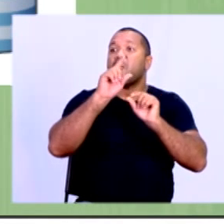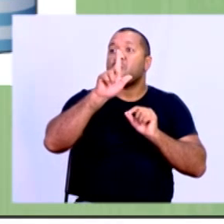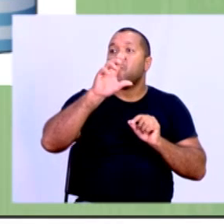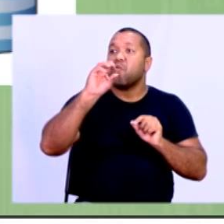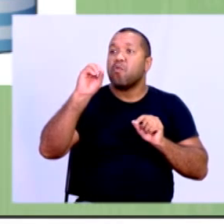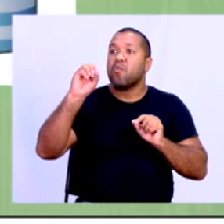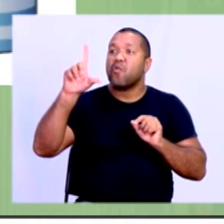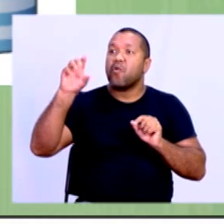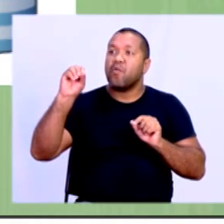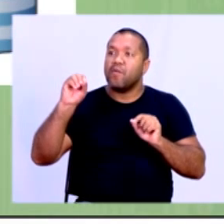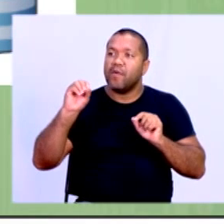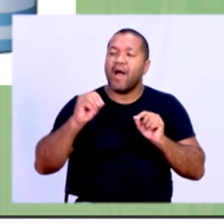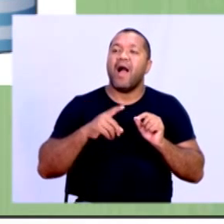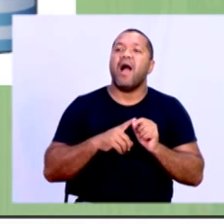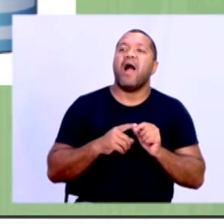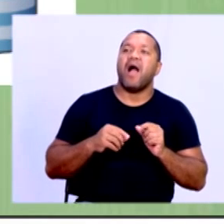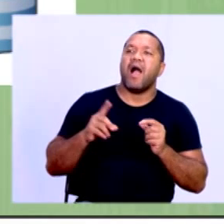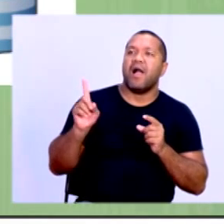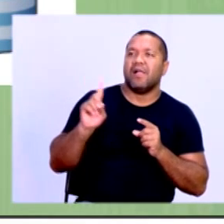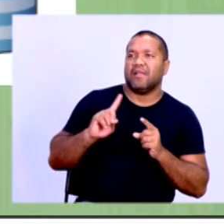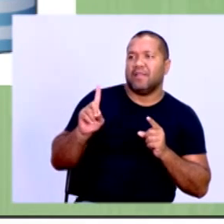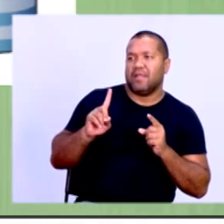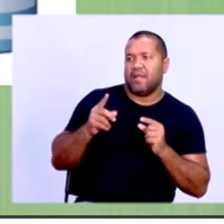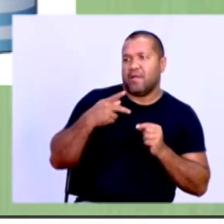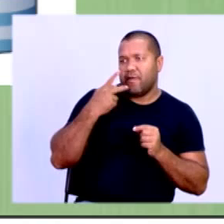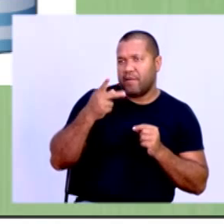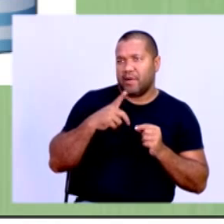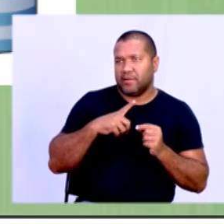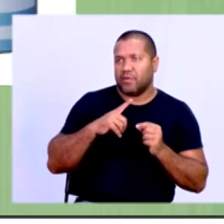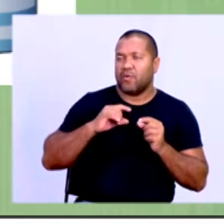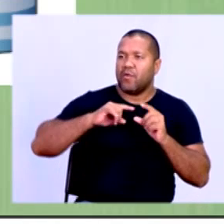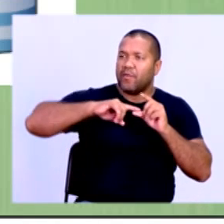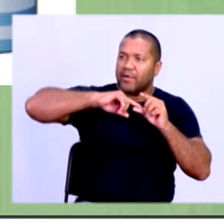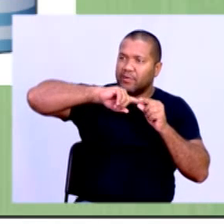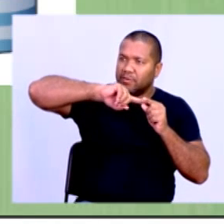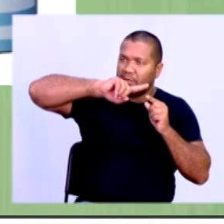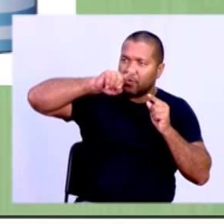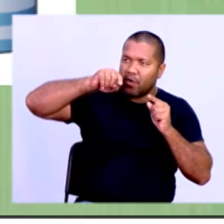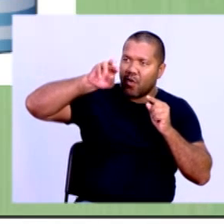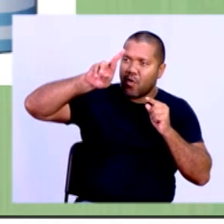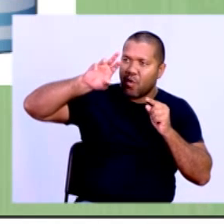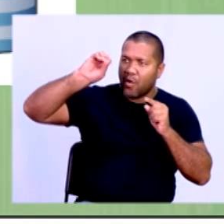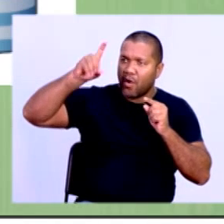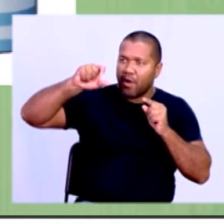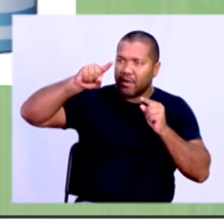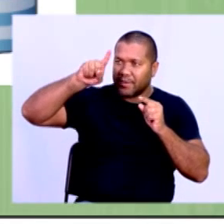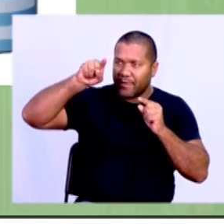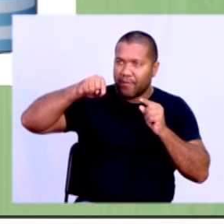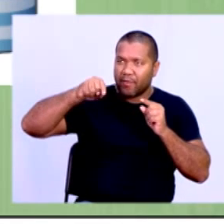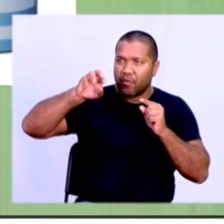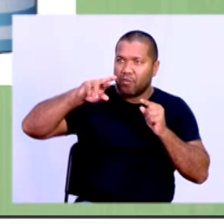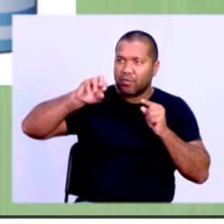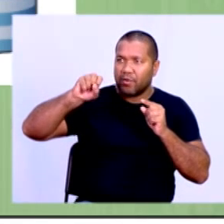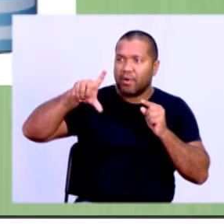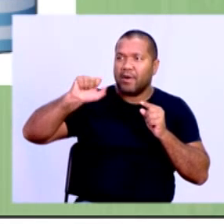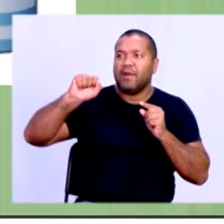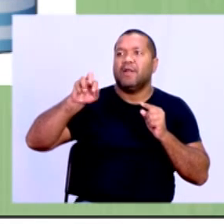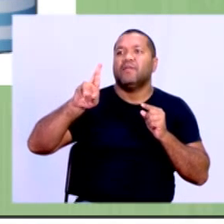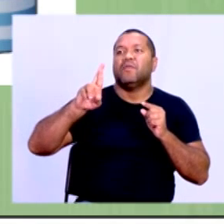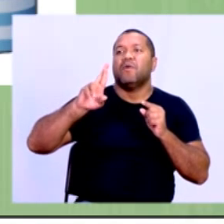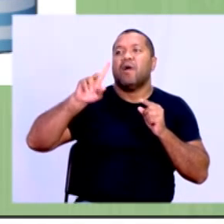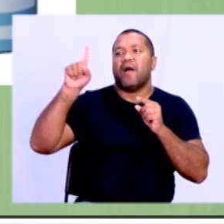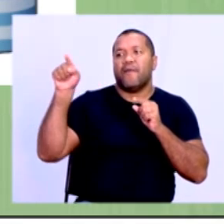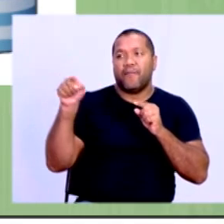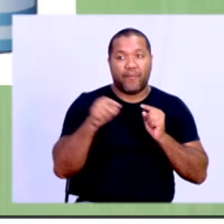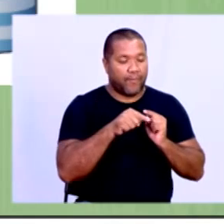fala, ah, não, eu quero... Você faz todo esse processo, rota, controlador. Aí, no caso, a gente vai para um